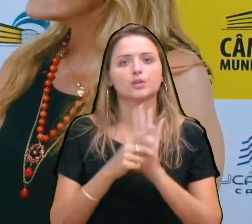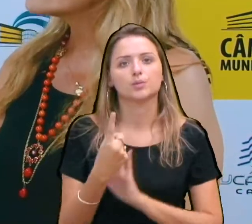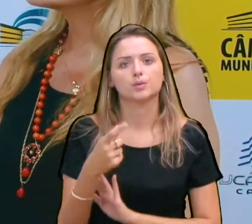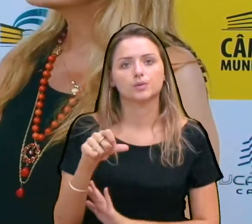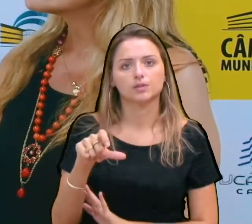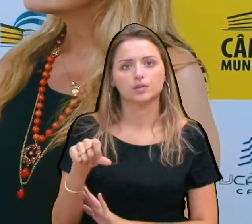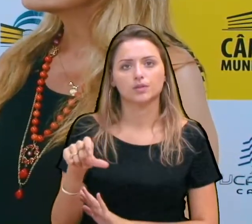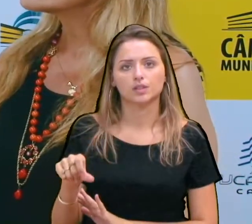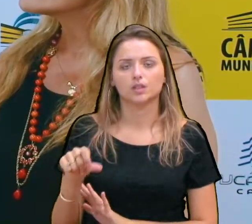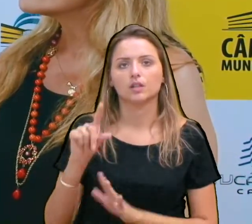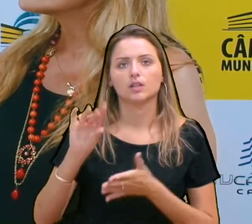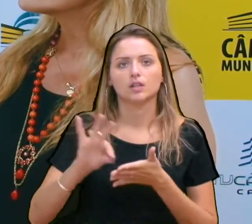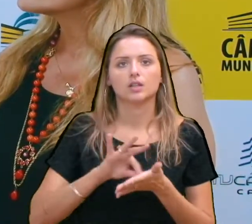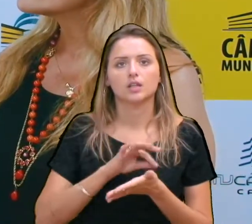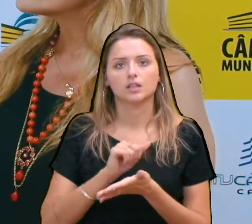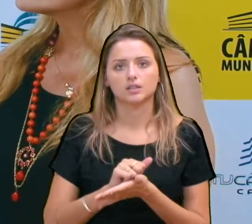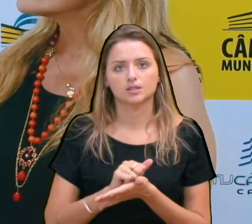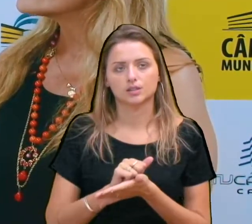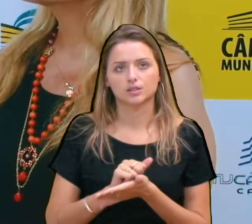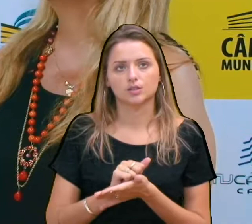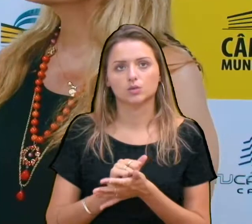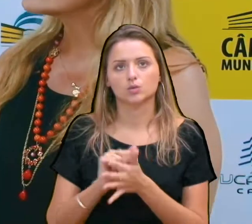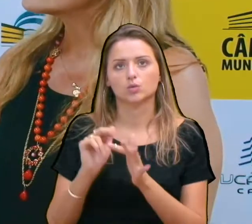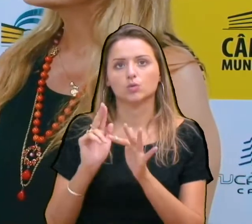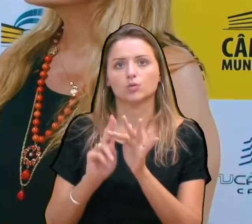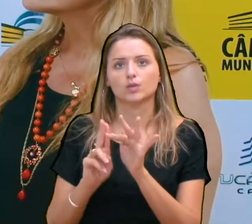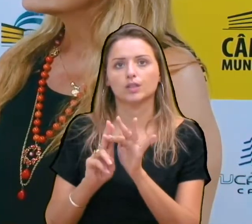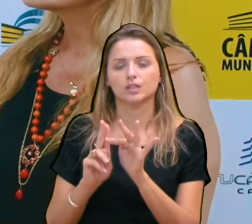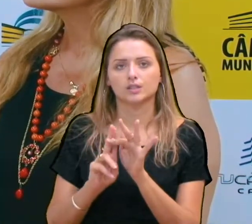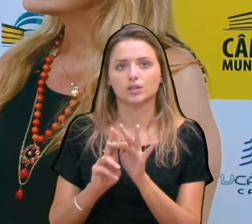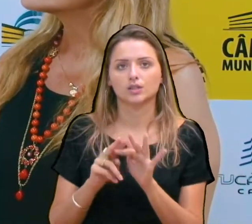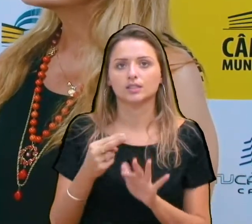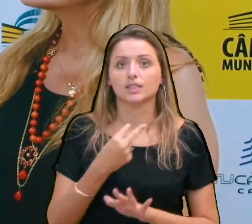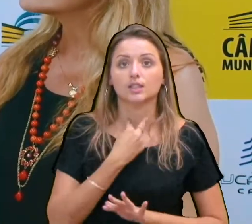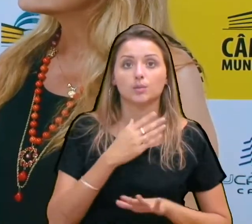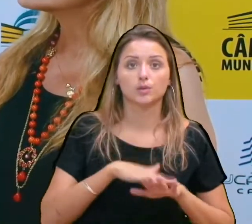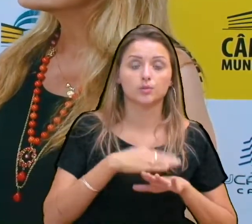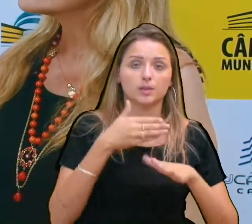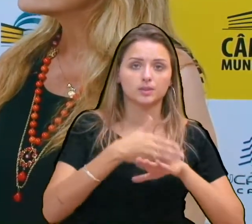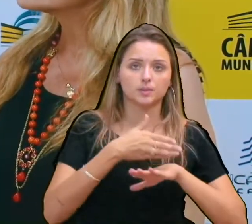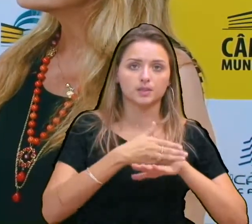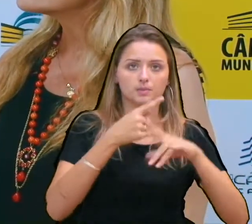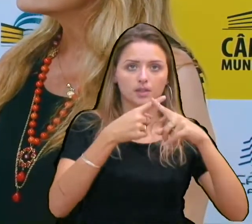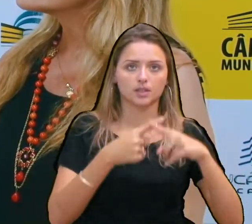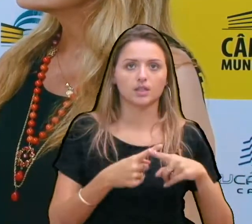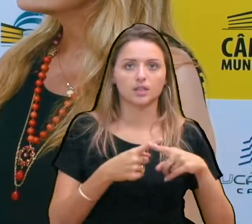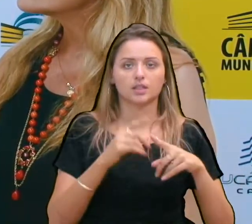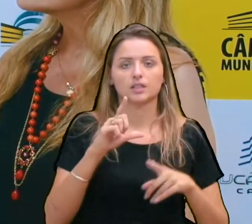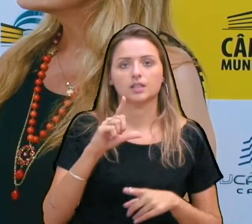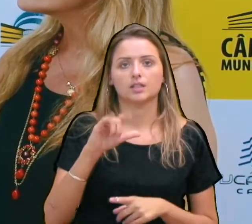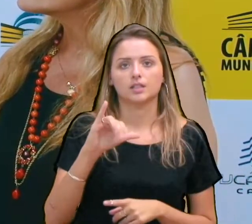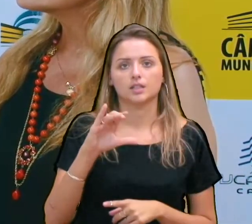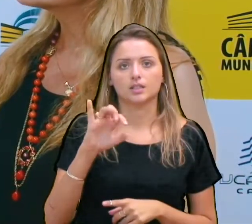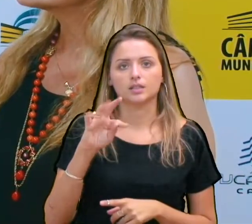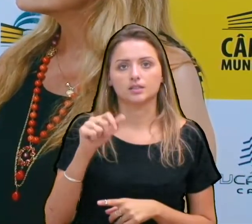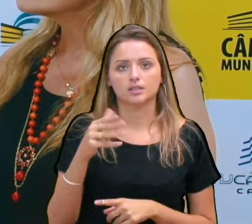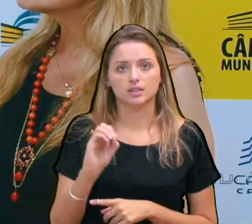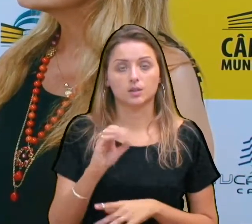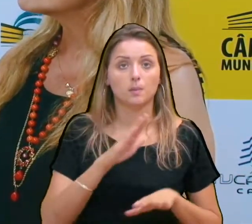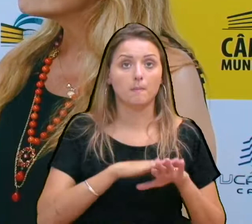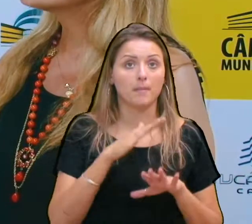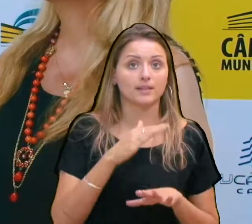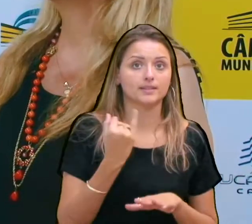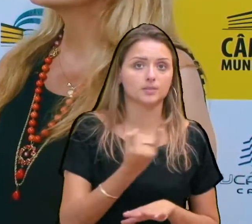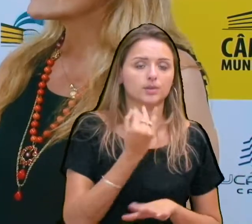que trata aí do cadastro de fornecedores impedidos de participar de licitações. Como a própria vereadora falou, às vezes mais importante do que criar